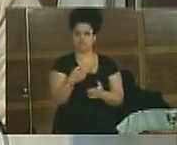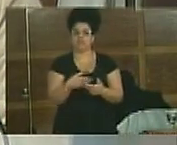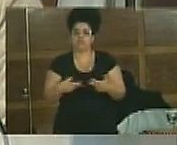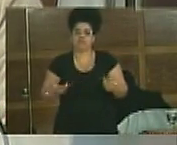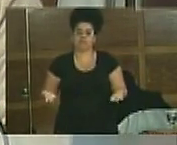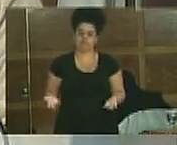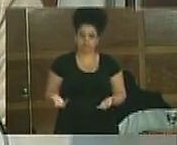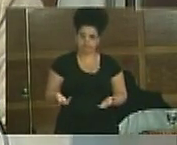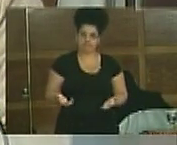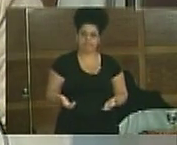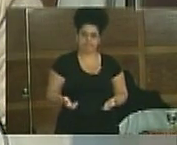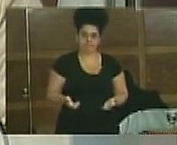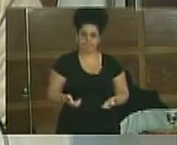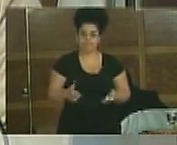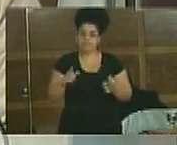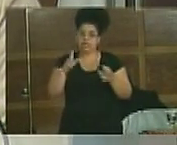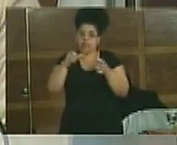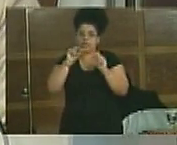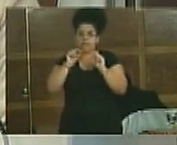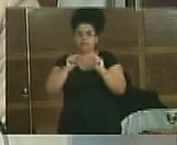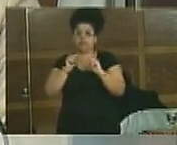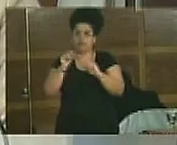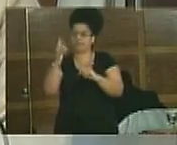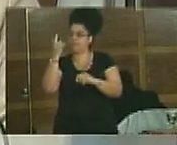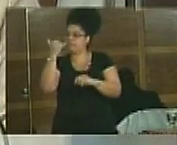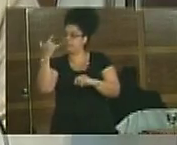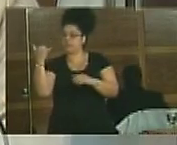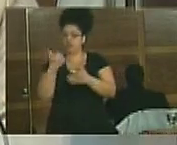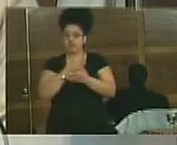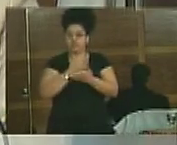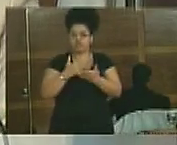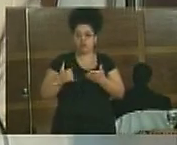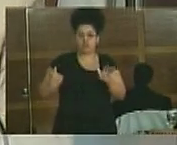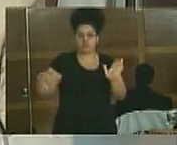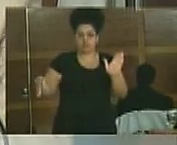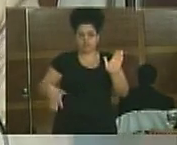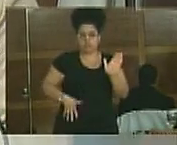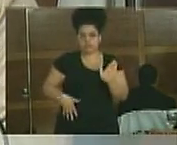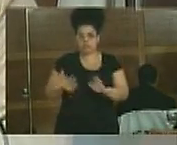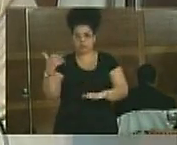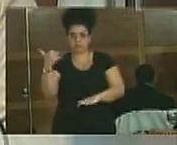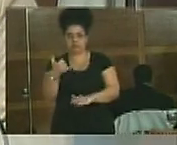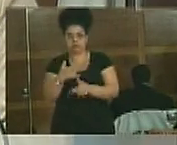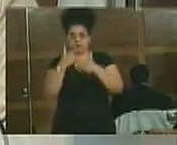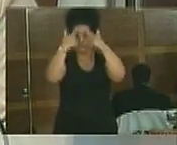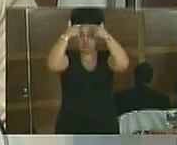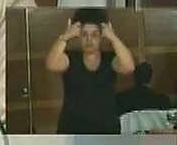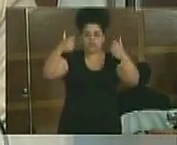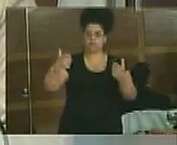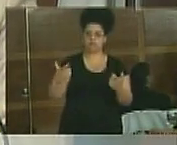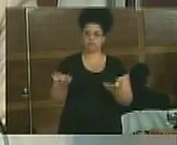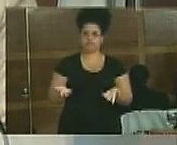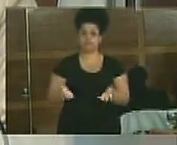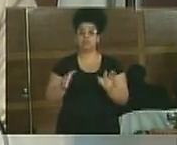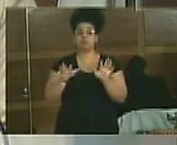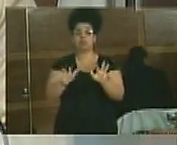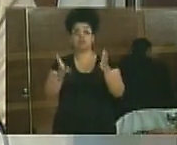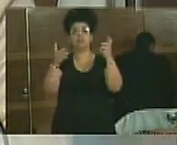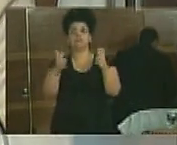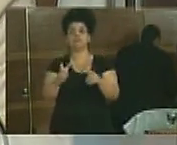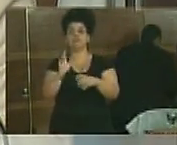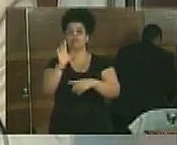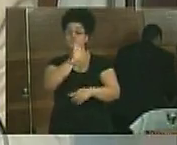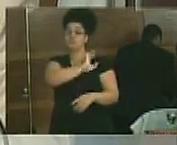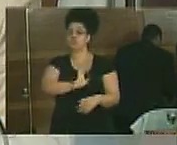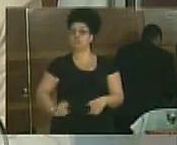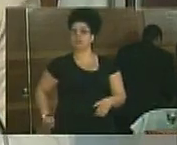A tendência é com que essa pessoa seja fruto disso que a gente vem vivendo. Então, cadê a parte do Estado, cadê